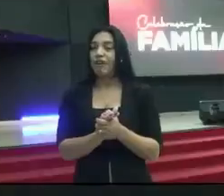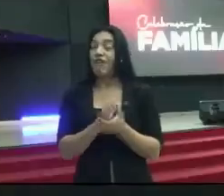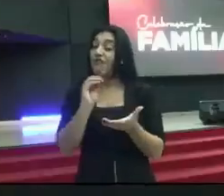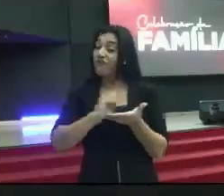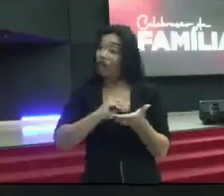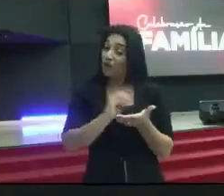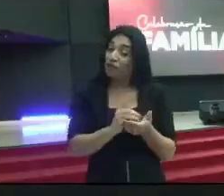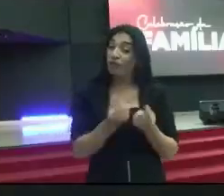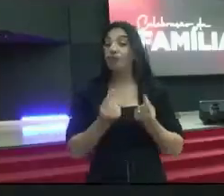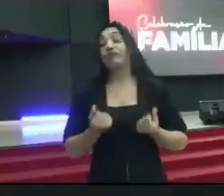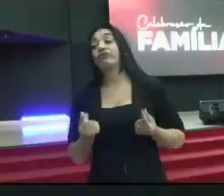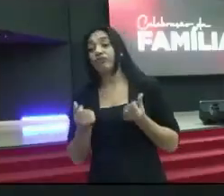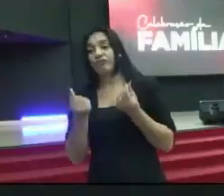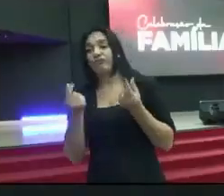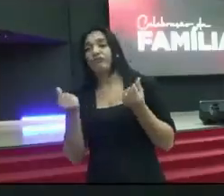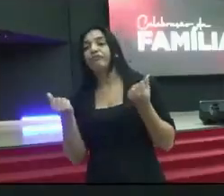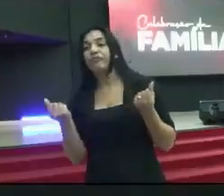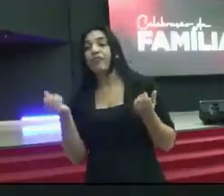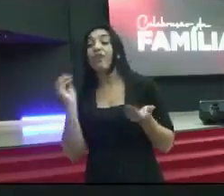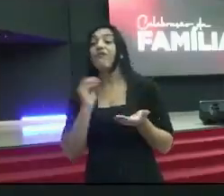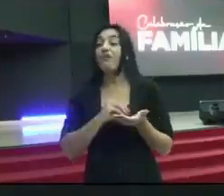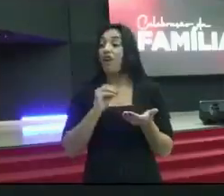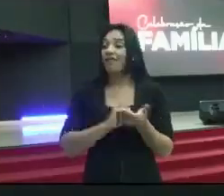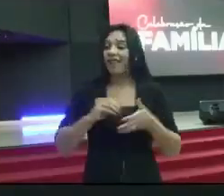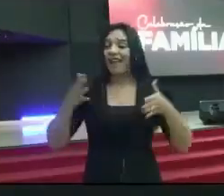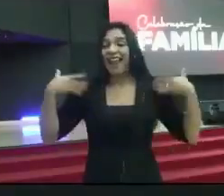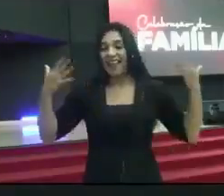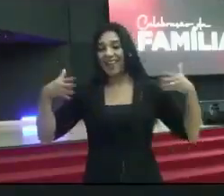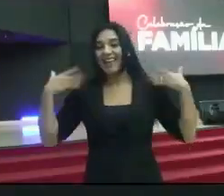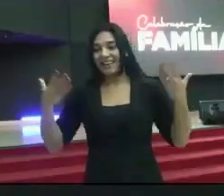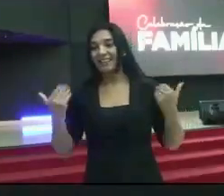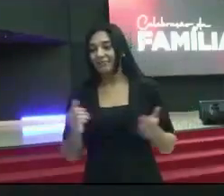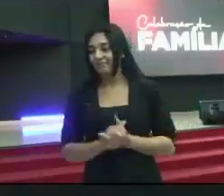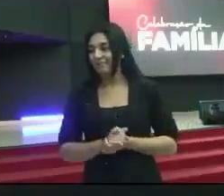de dinheiro, falta de alegria,